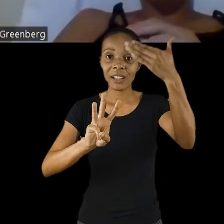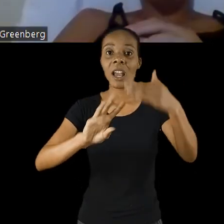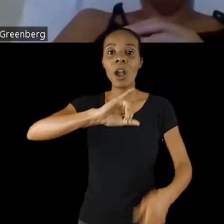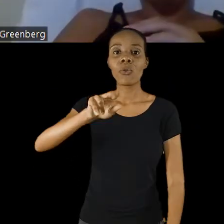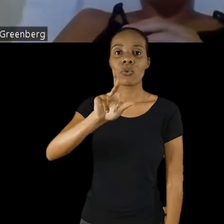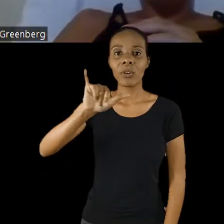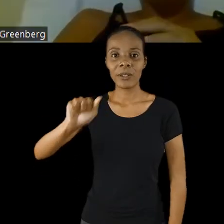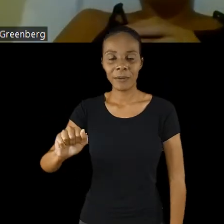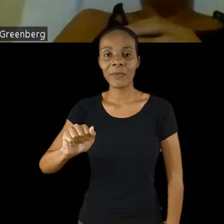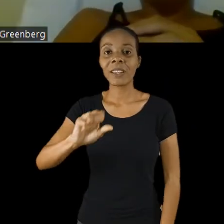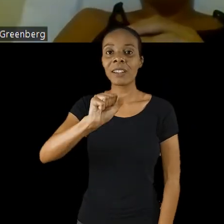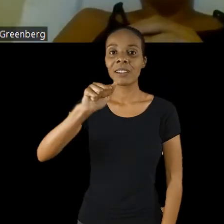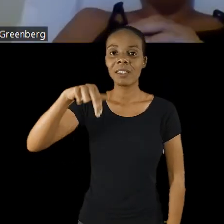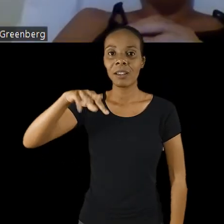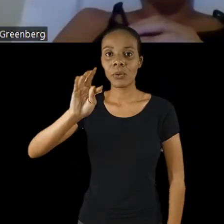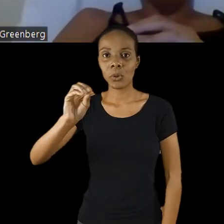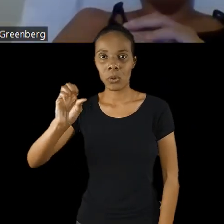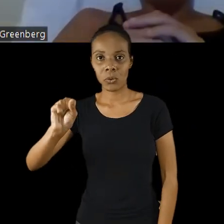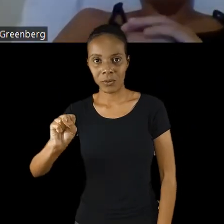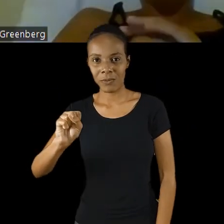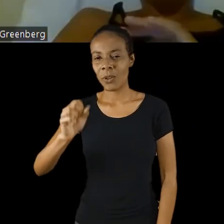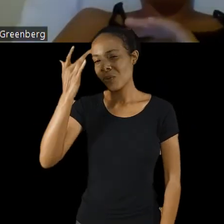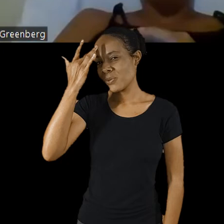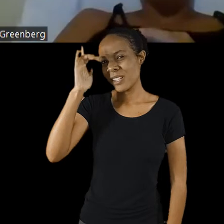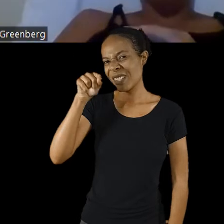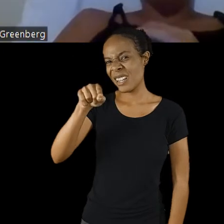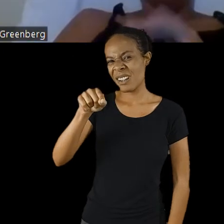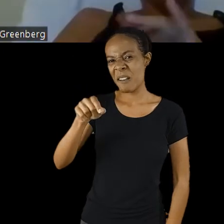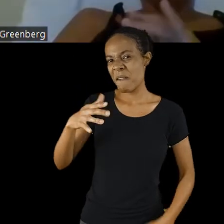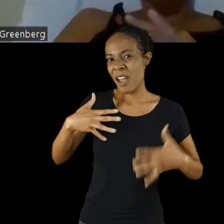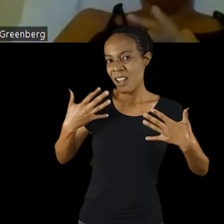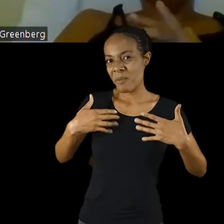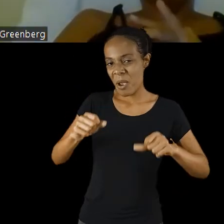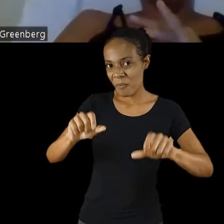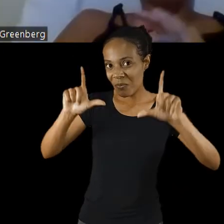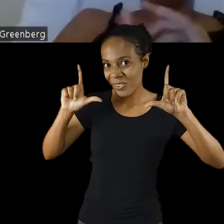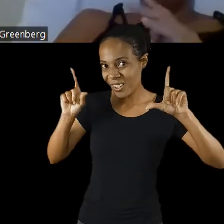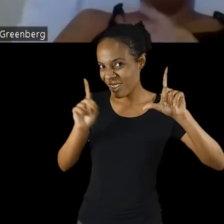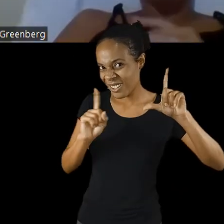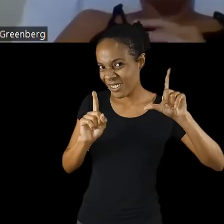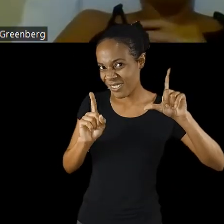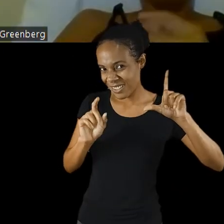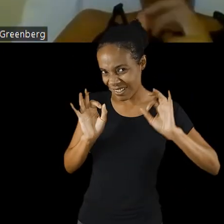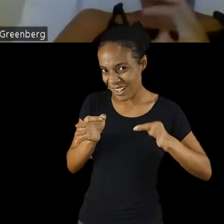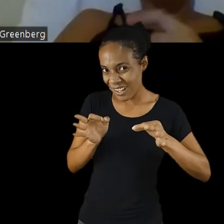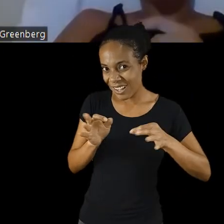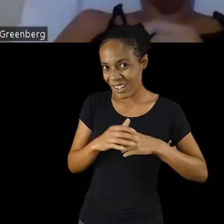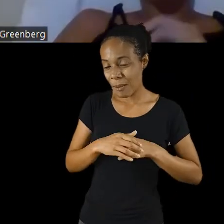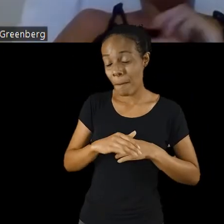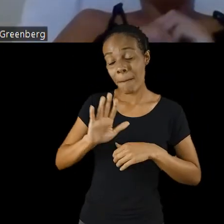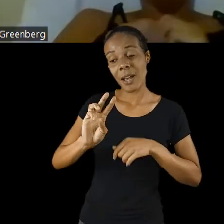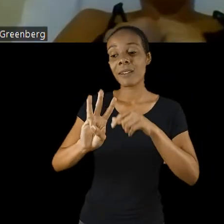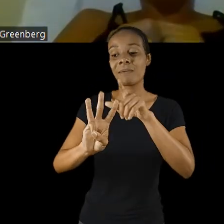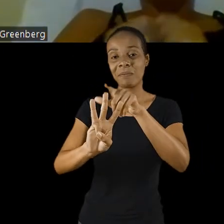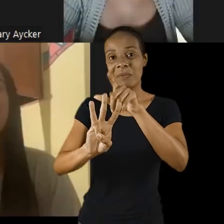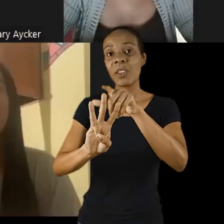que acabou de chegar aqui. Não sei se ela vai animar a botar carinho, não. Né, Júlia? Mas Júlia Santos, minha gente, abriu a